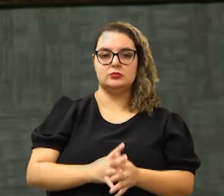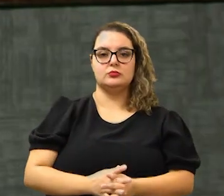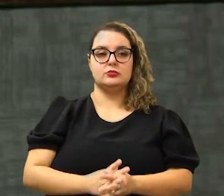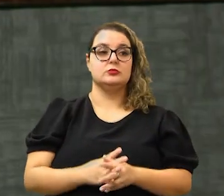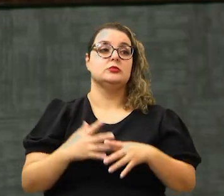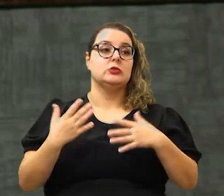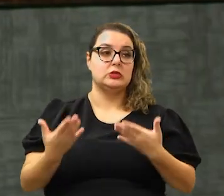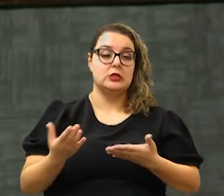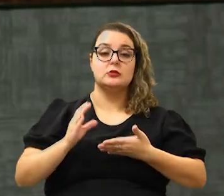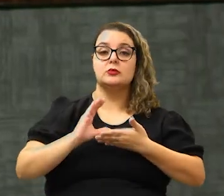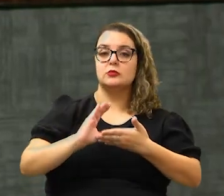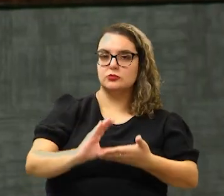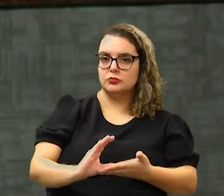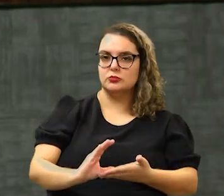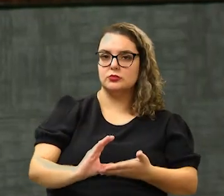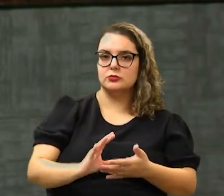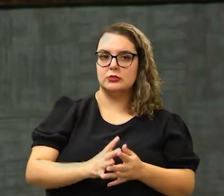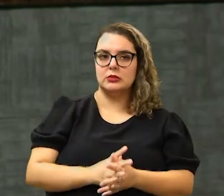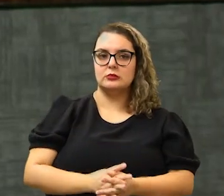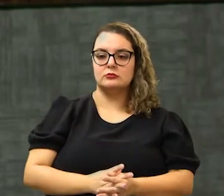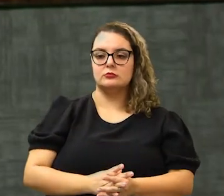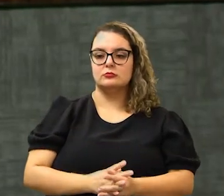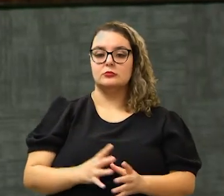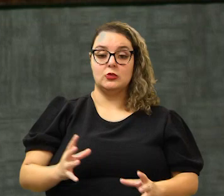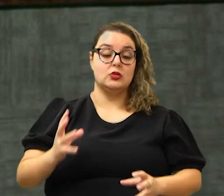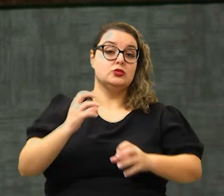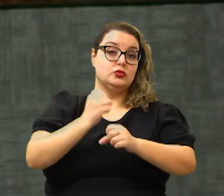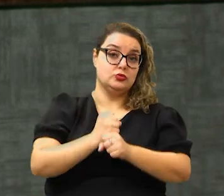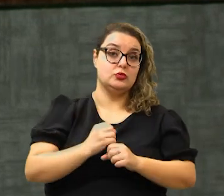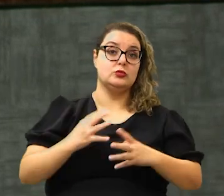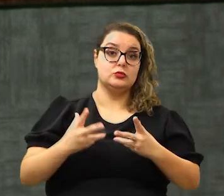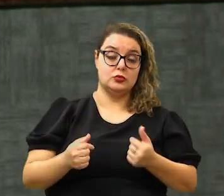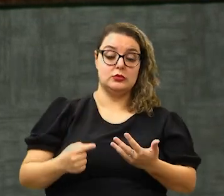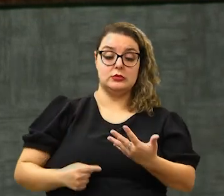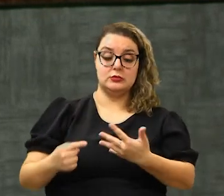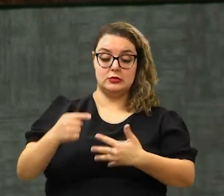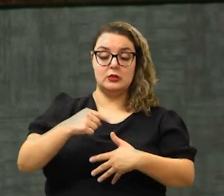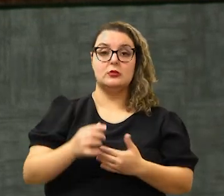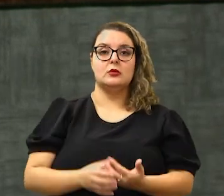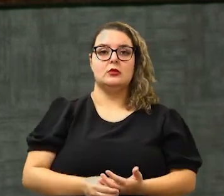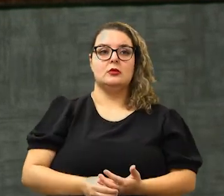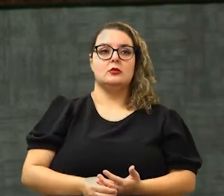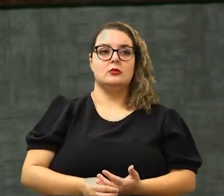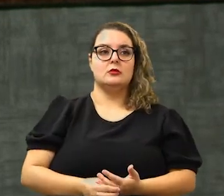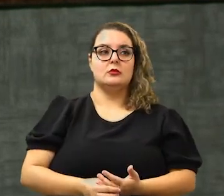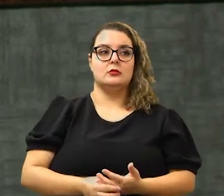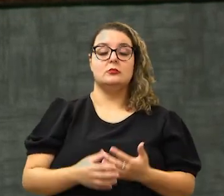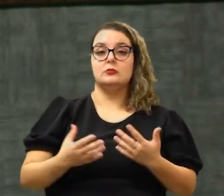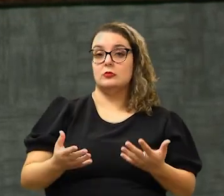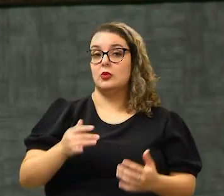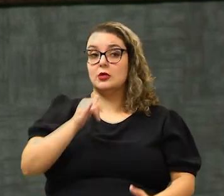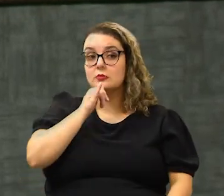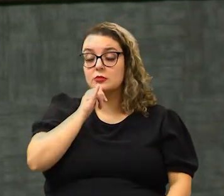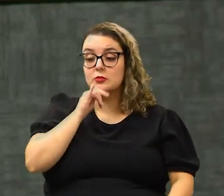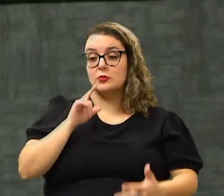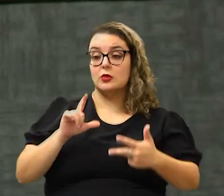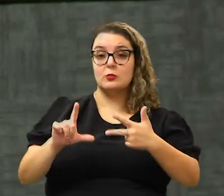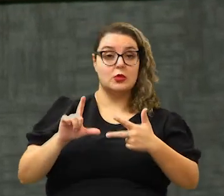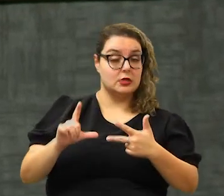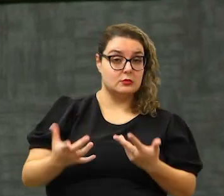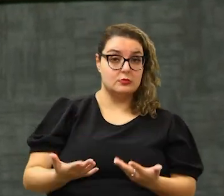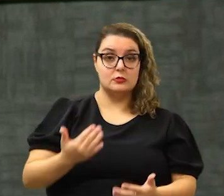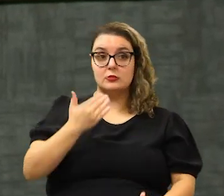E nós começamos, então, junto com o DPB, a conversarmos sobre isso. Mas eu disse, Campinas é uma cidade que tem